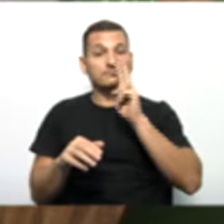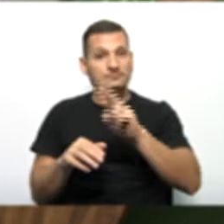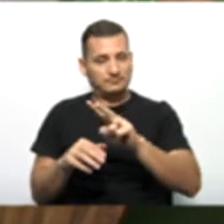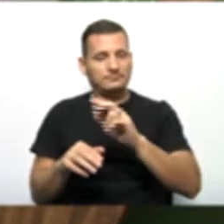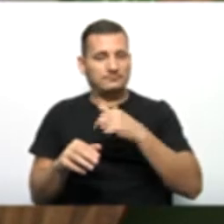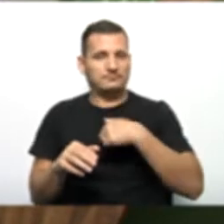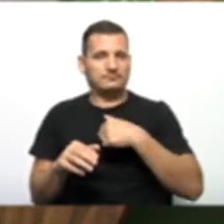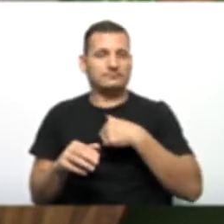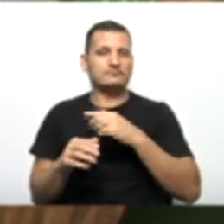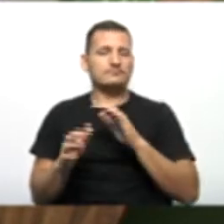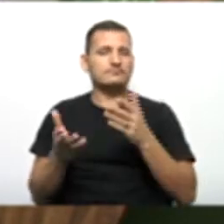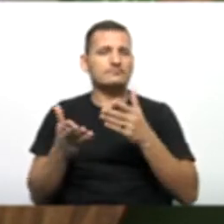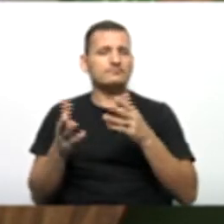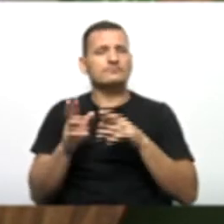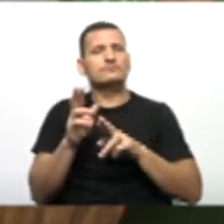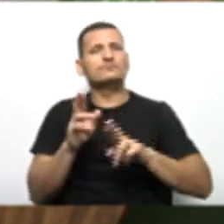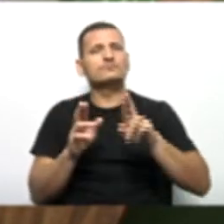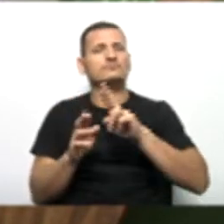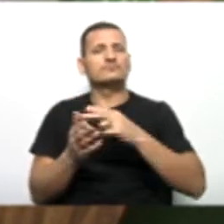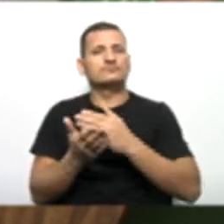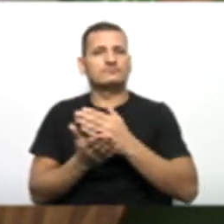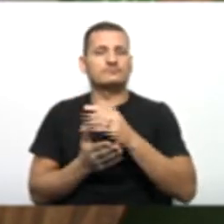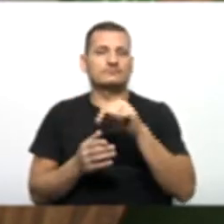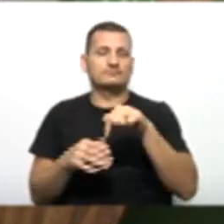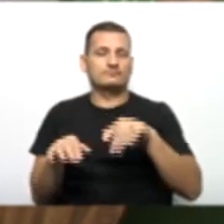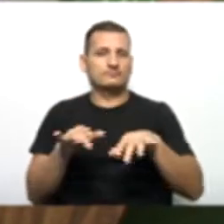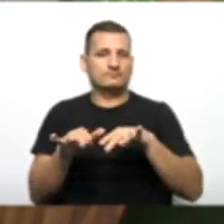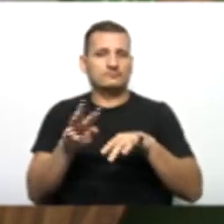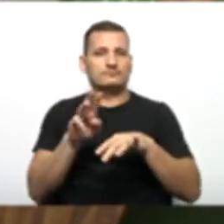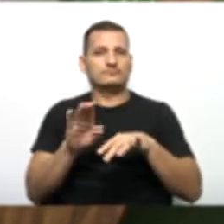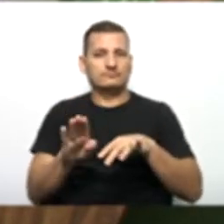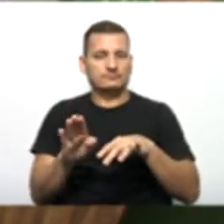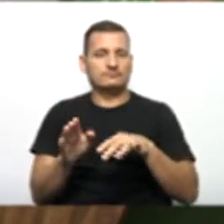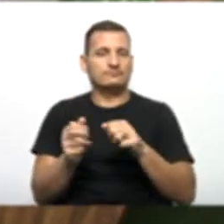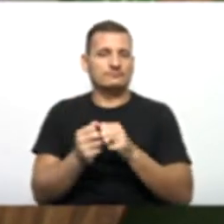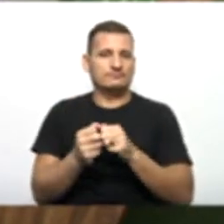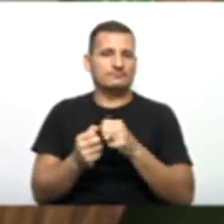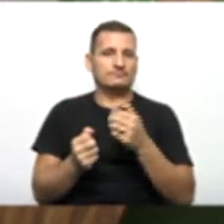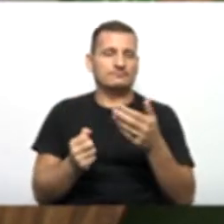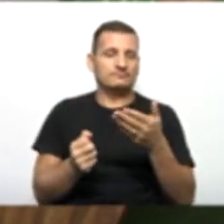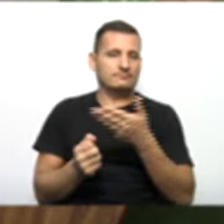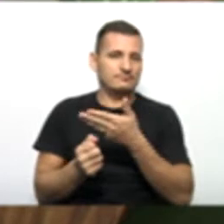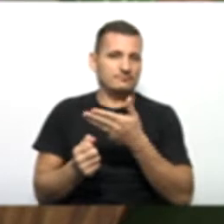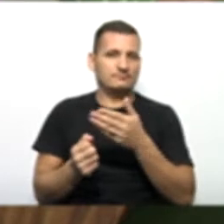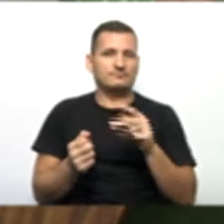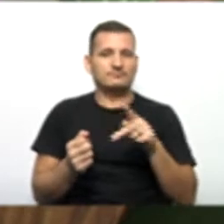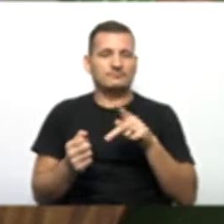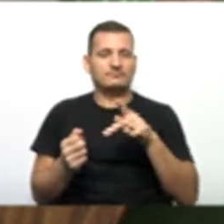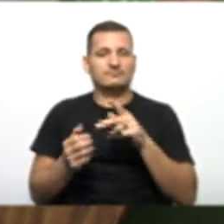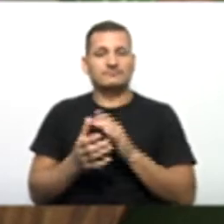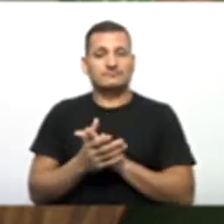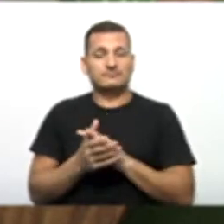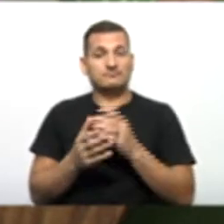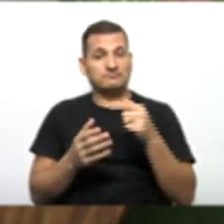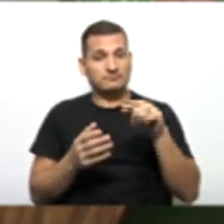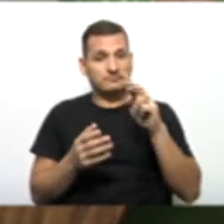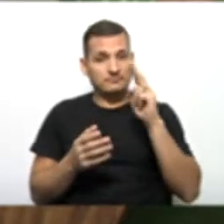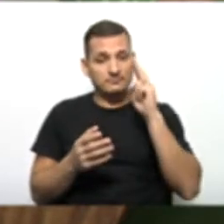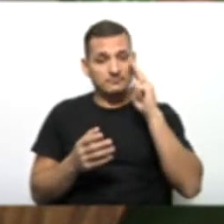gente vai começar a aplicar isso aqui na programação web junto com a professora na área na professora e se vocês vão ver gente que